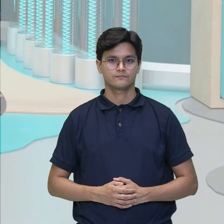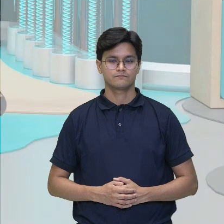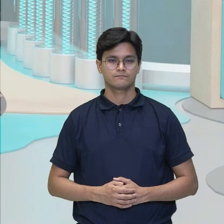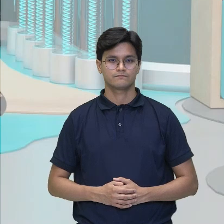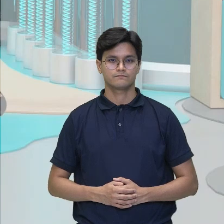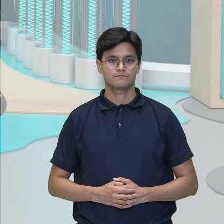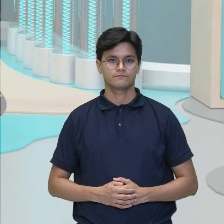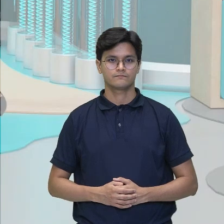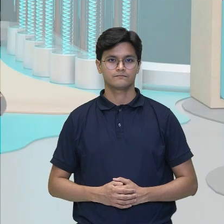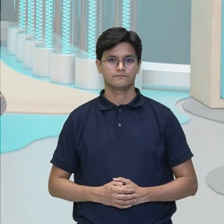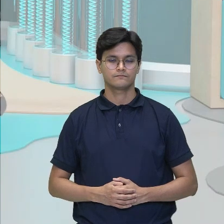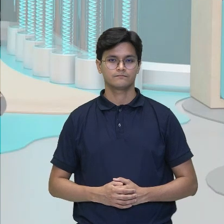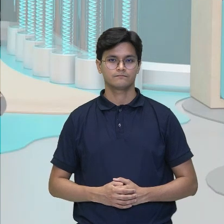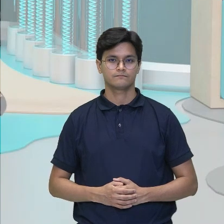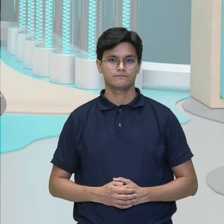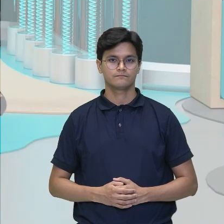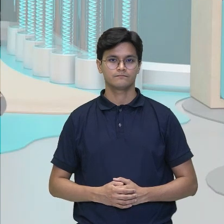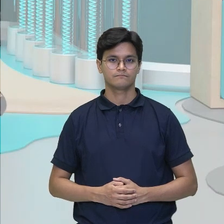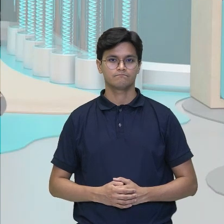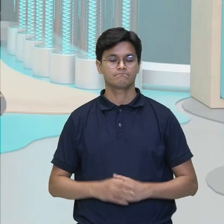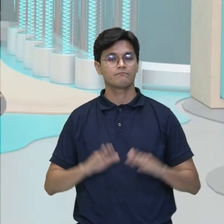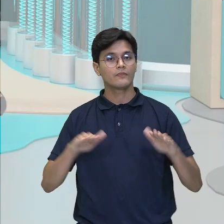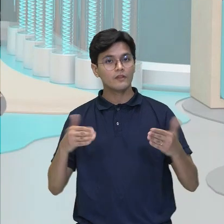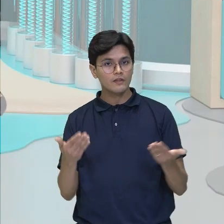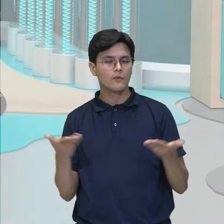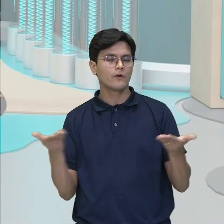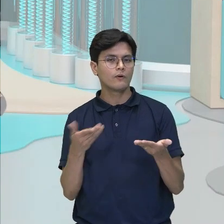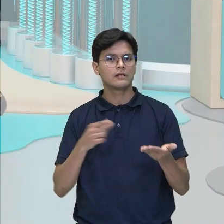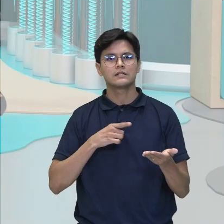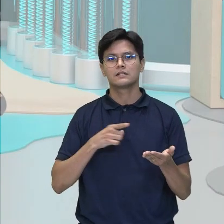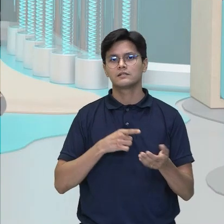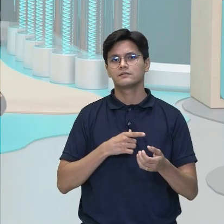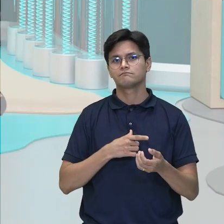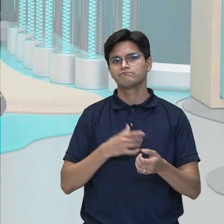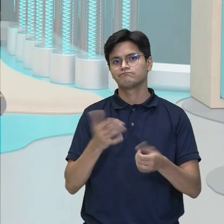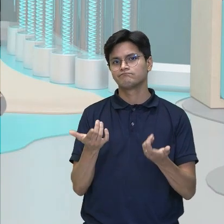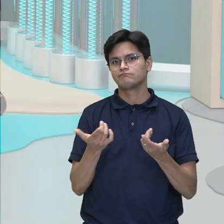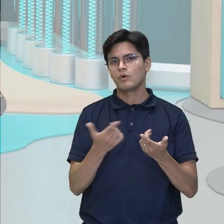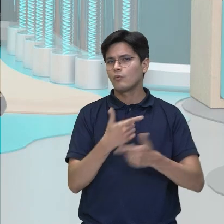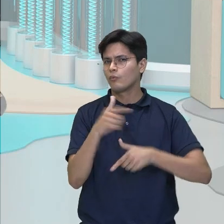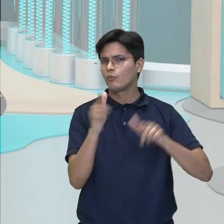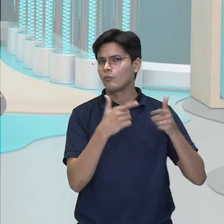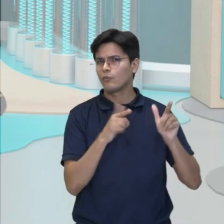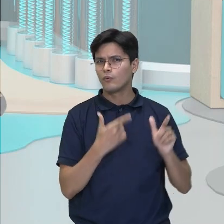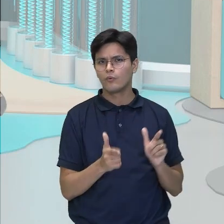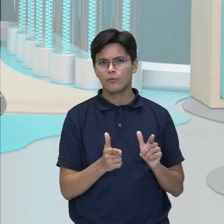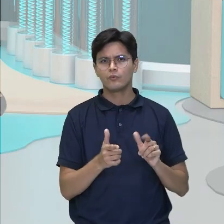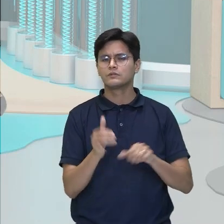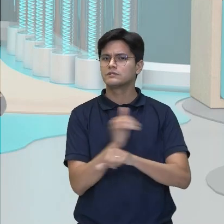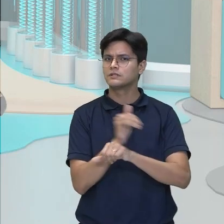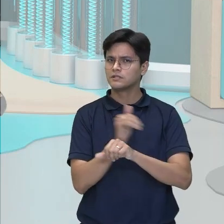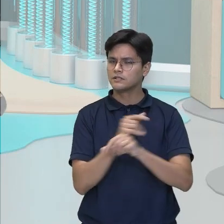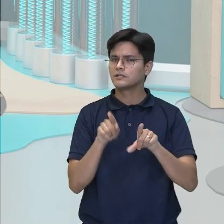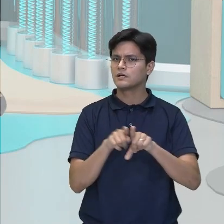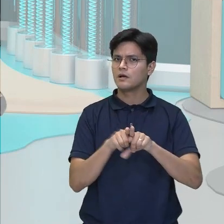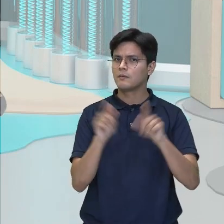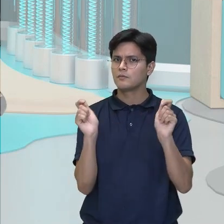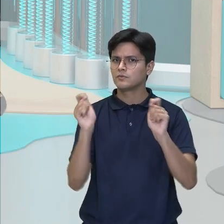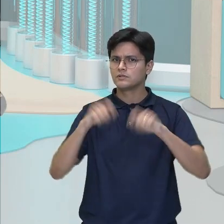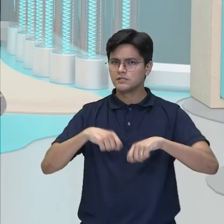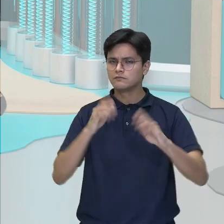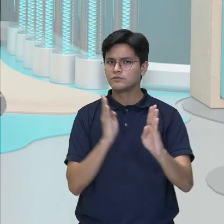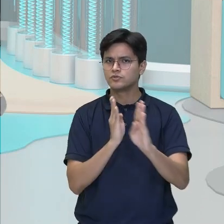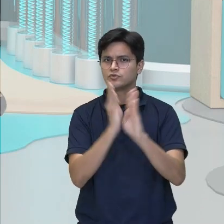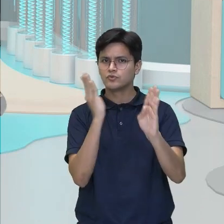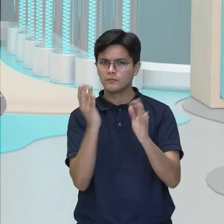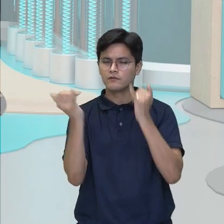Bem, temos ainda outros recursos que a gente pode utilizar para descobrir o assunto de um texto, como também